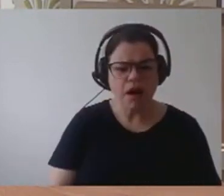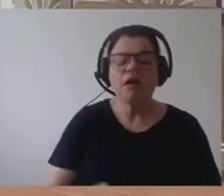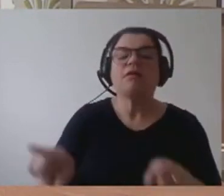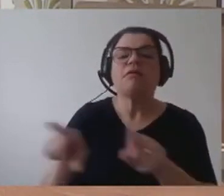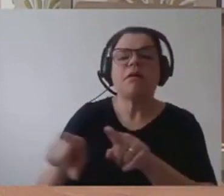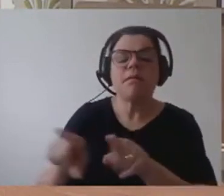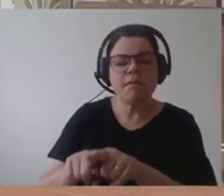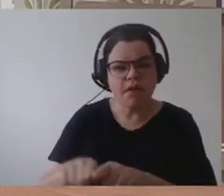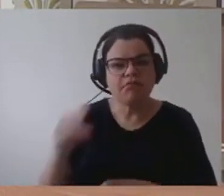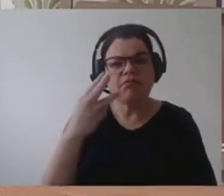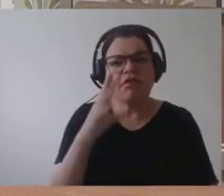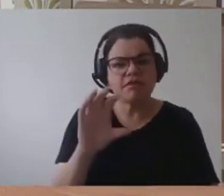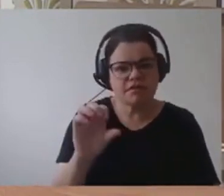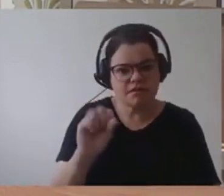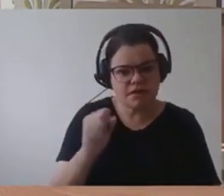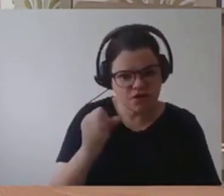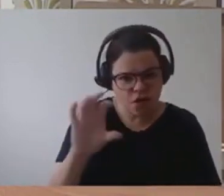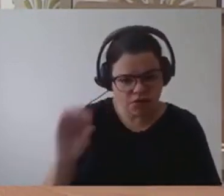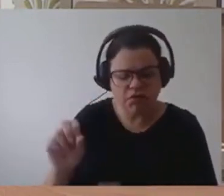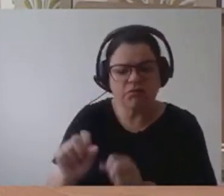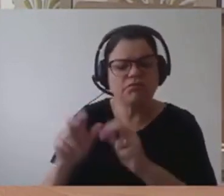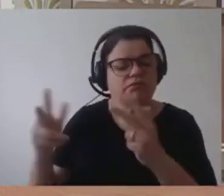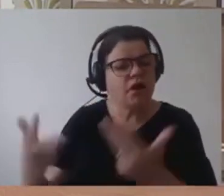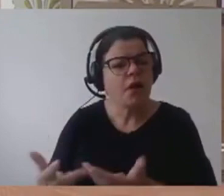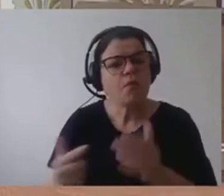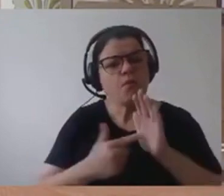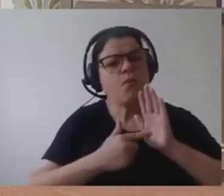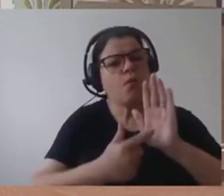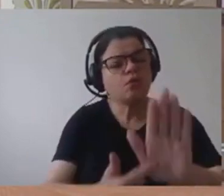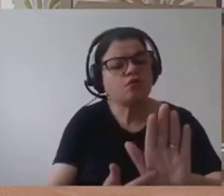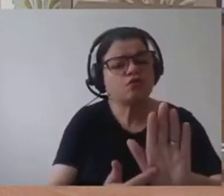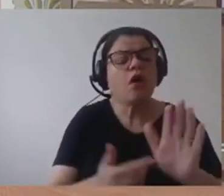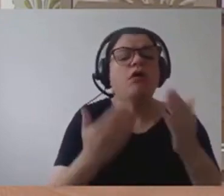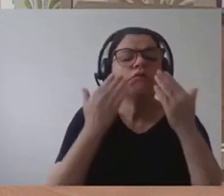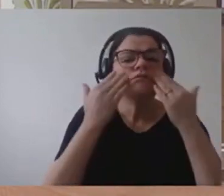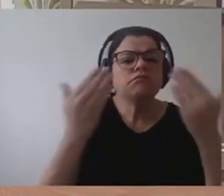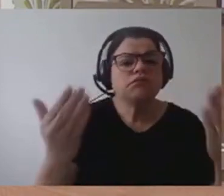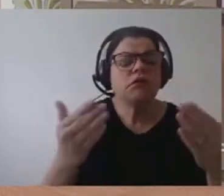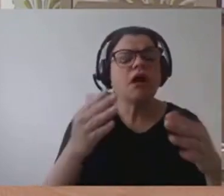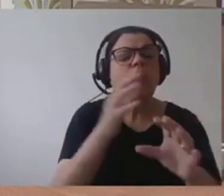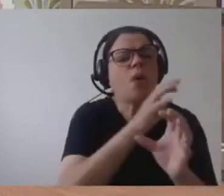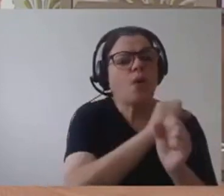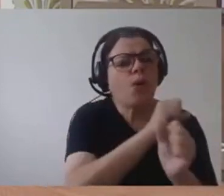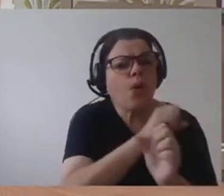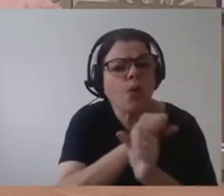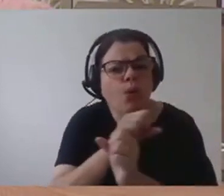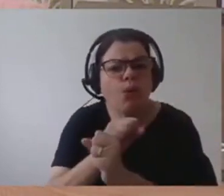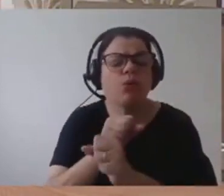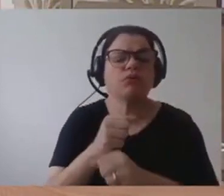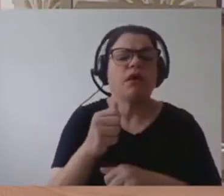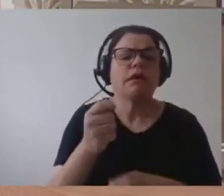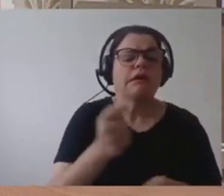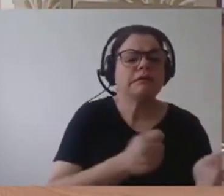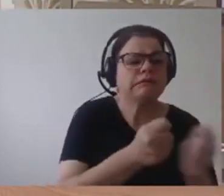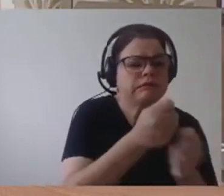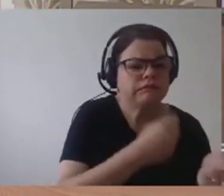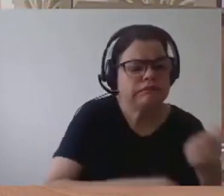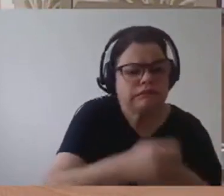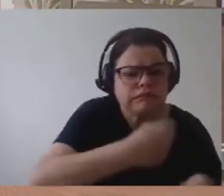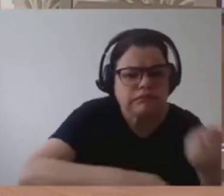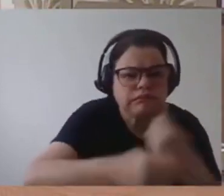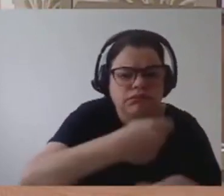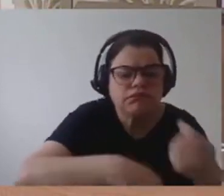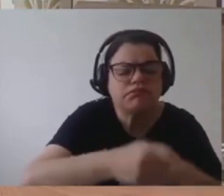de divulgação do trabalho das contas do que é feito dentro de cada uma das casas executivas e das